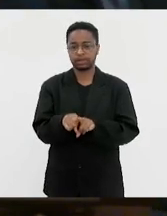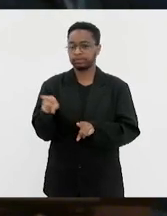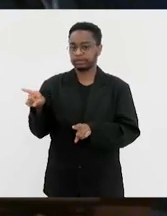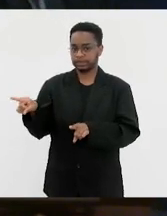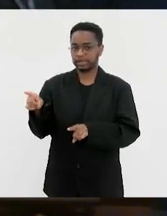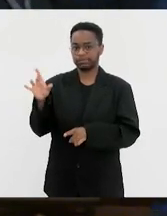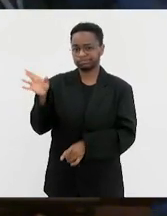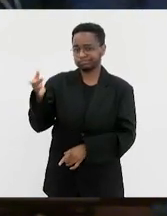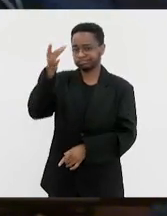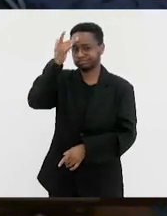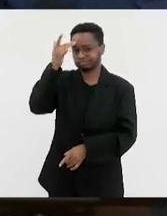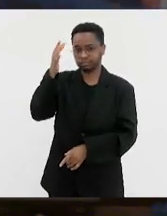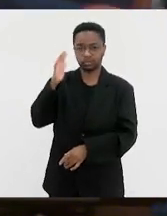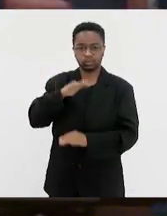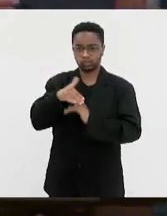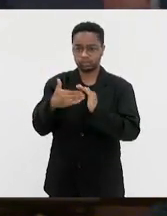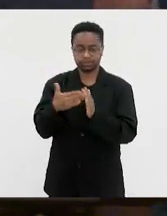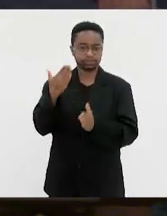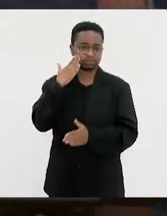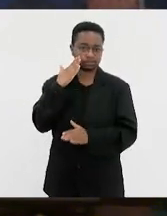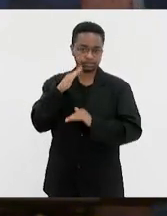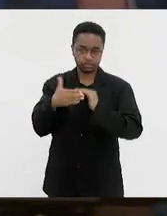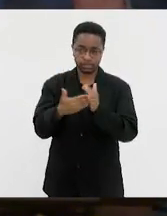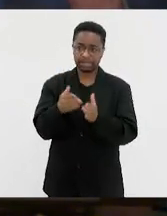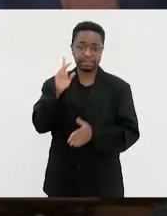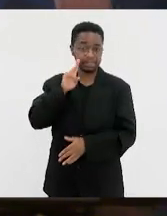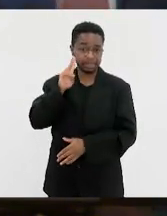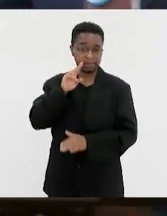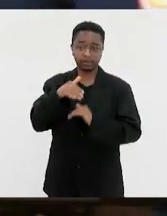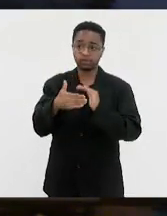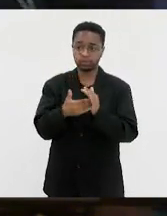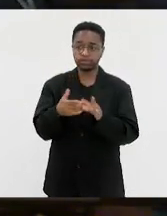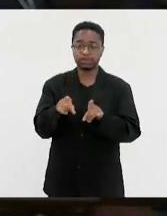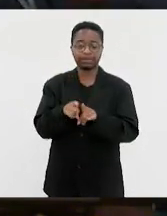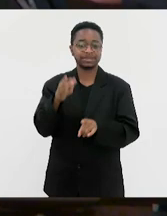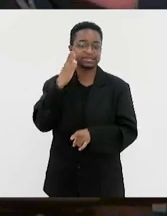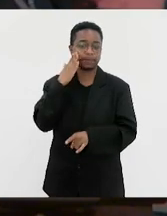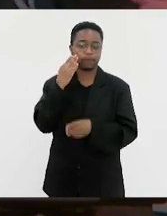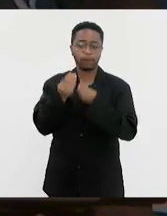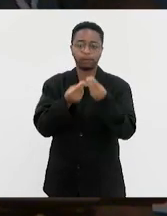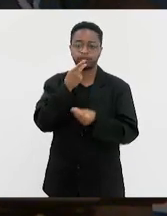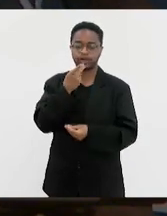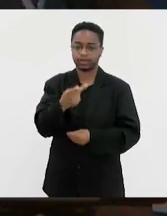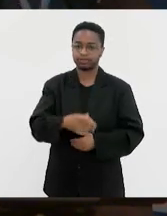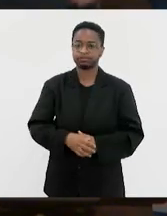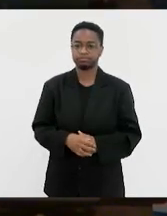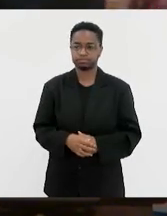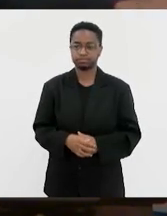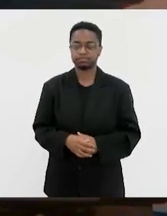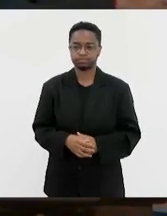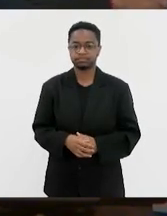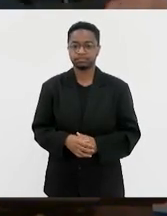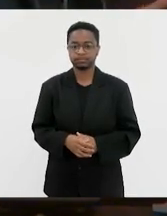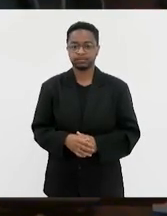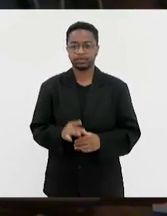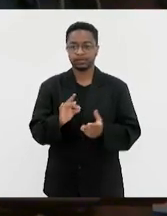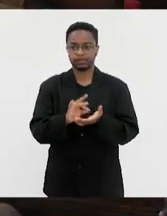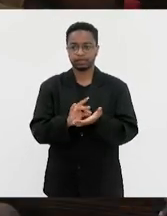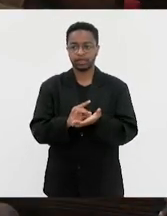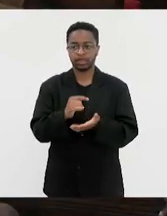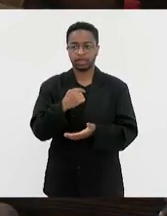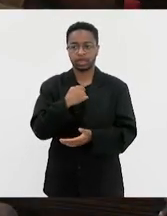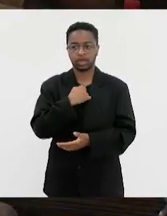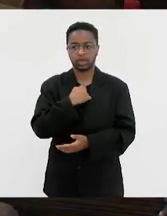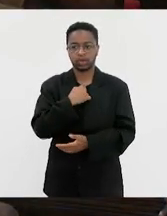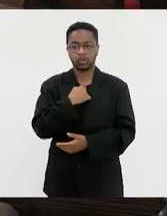guarda tudo e sabe tudo, e viveu, e lembra, e sabe falar. Valtinho, eu que tenho,